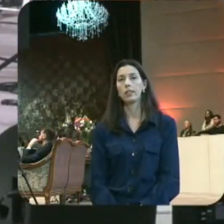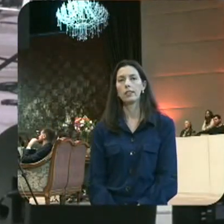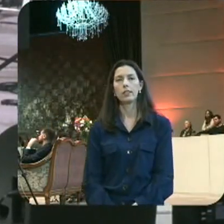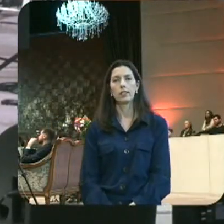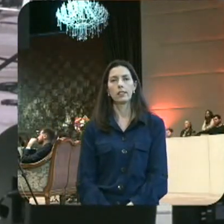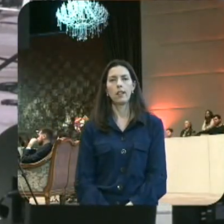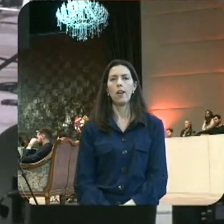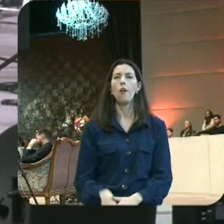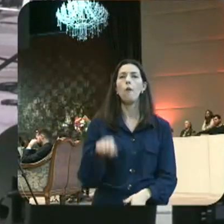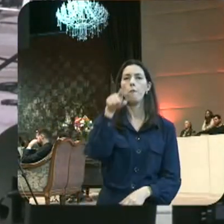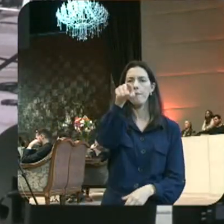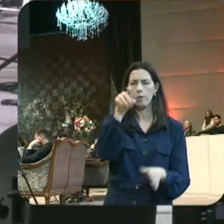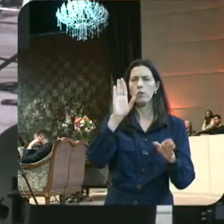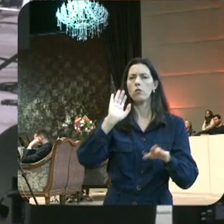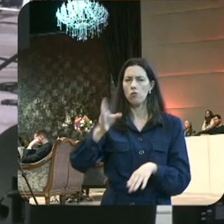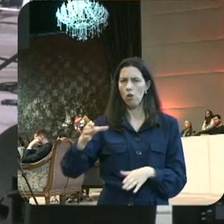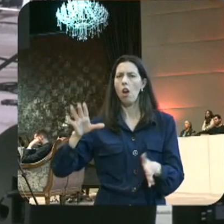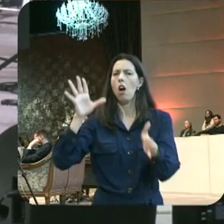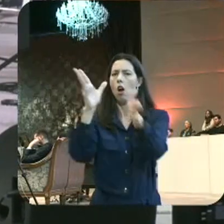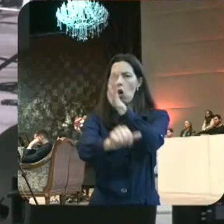Você já foi roubado alguma vez?